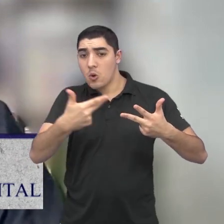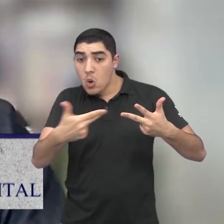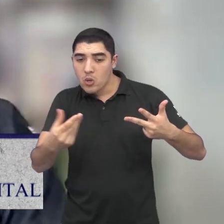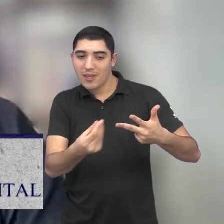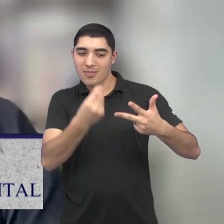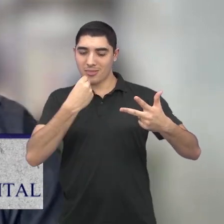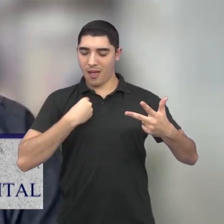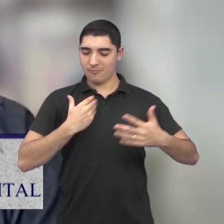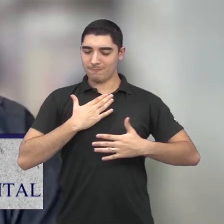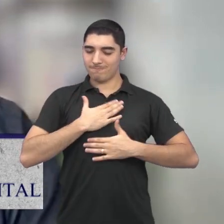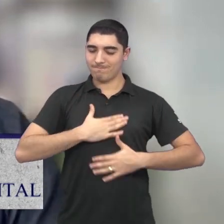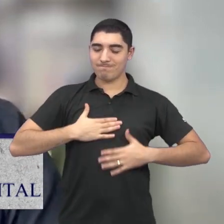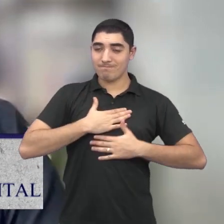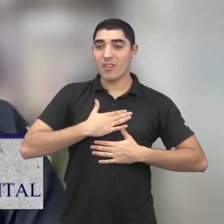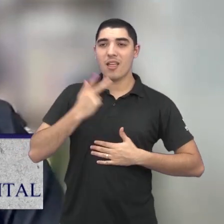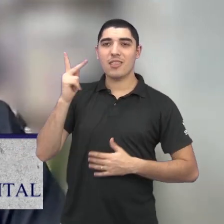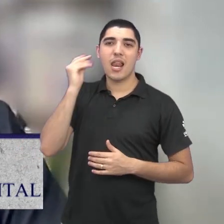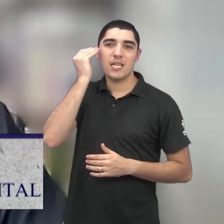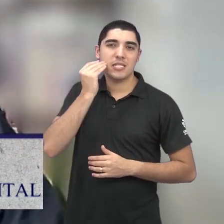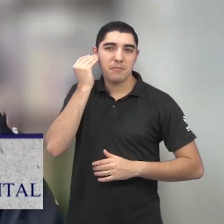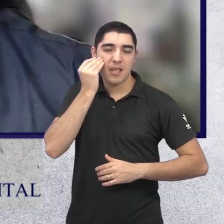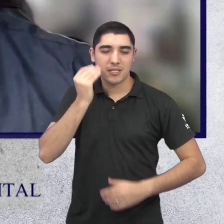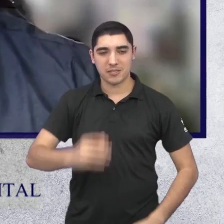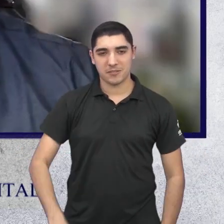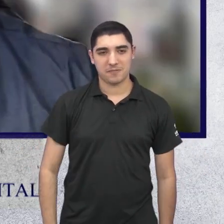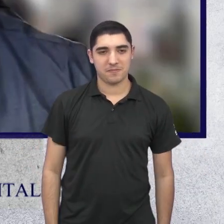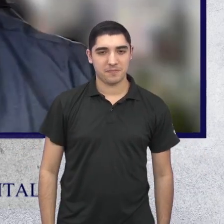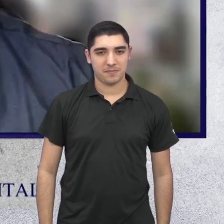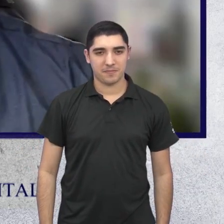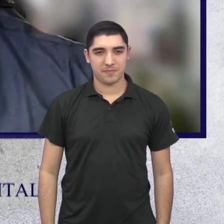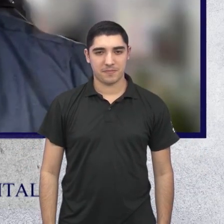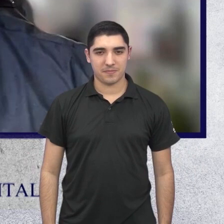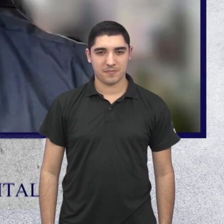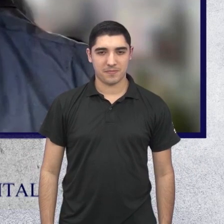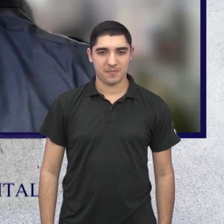satisfação do ponto de vista experiencial.